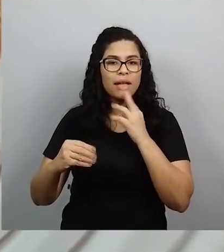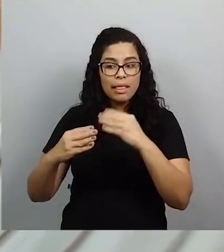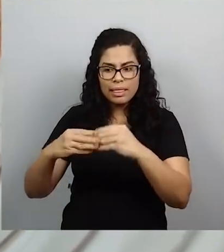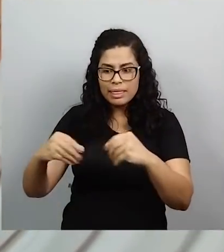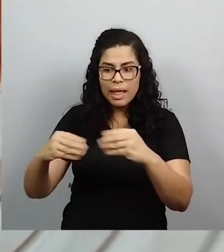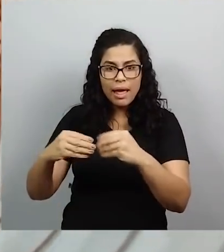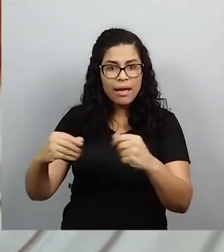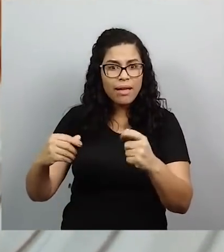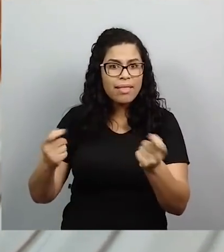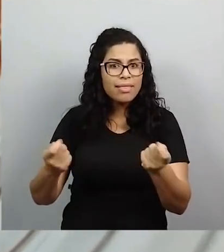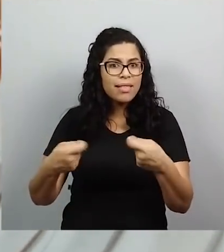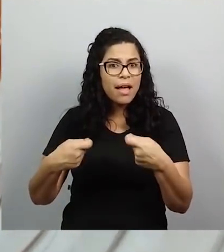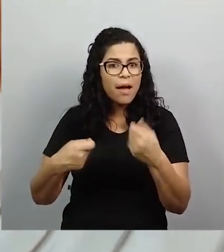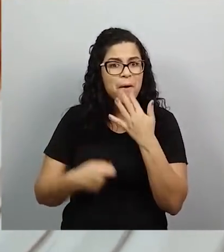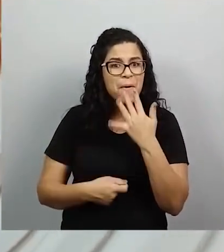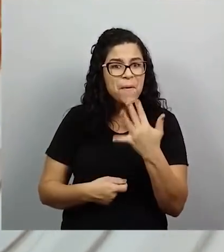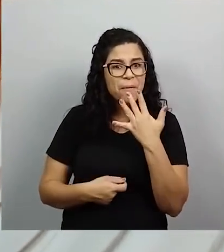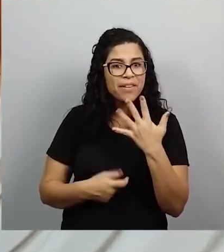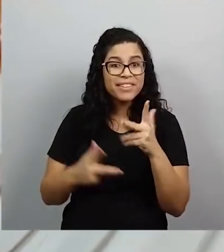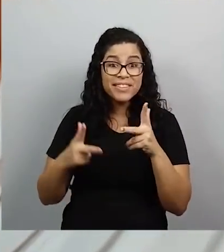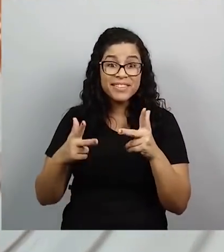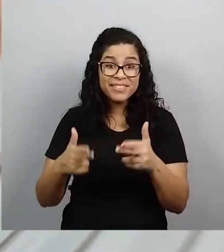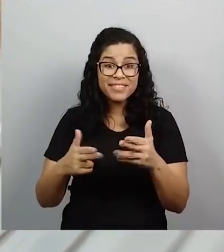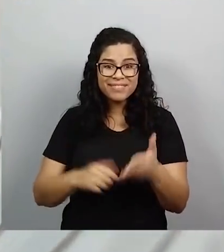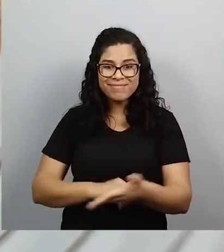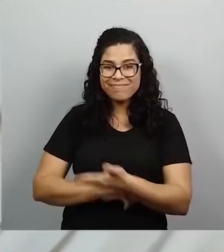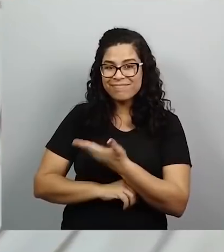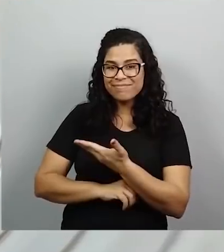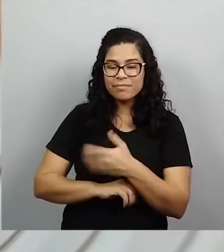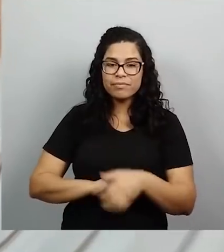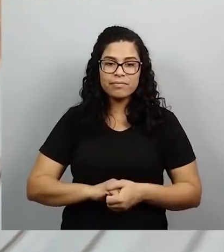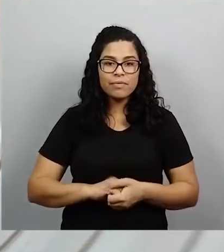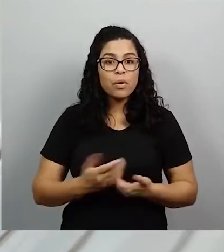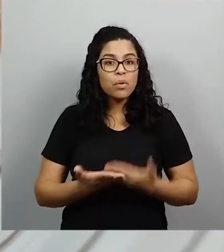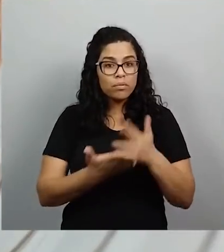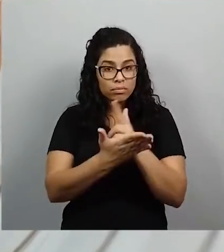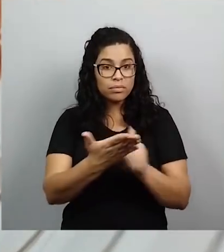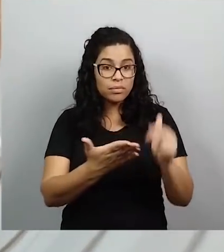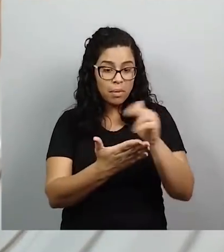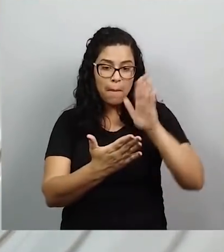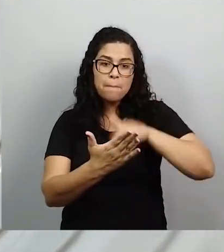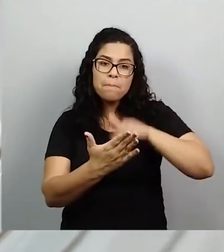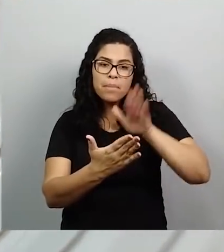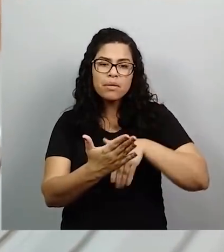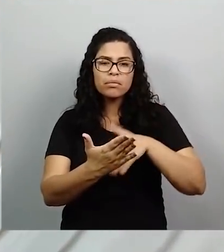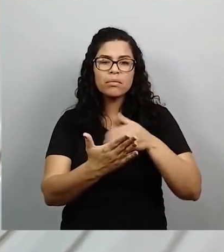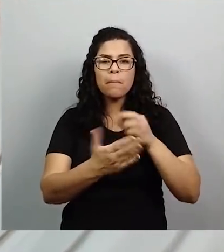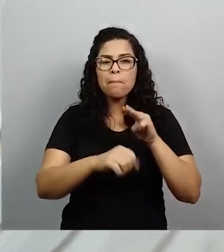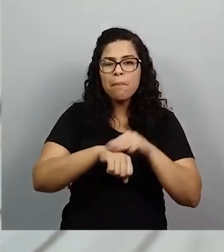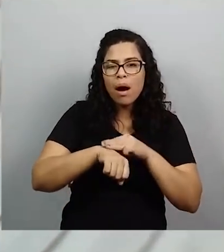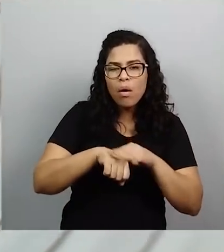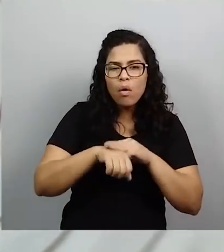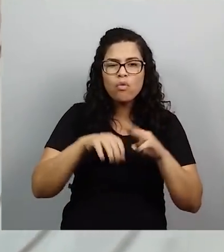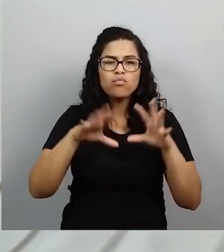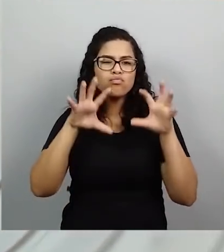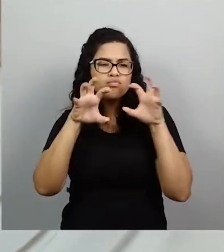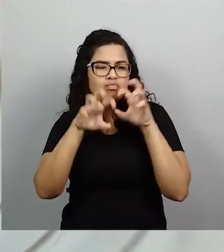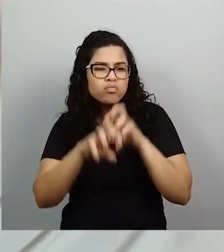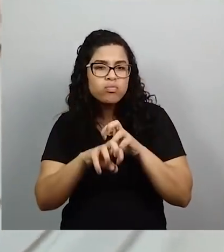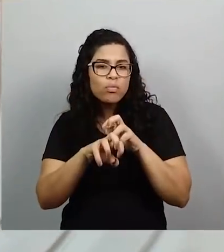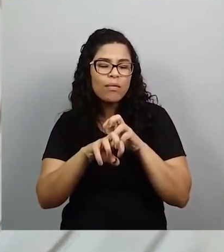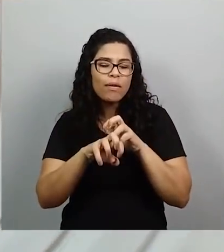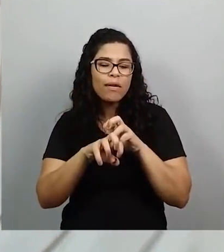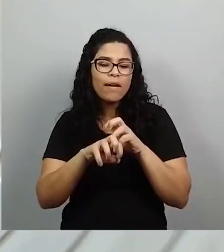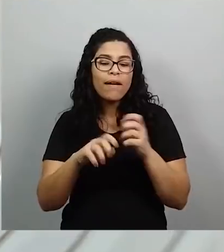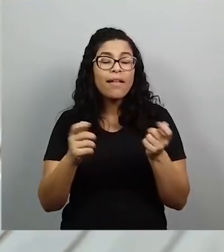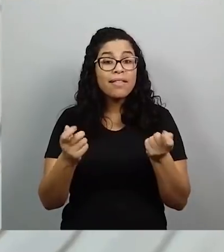que uma terra poderia ter essa cor, não é mesmo? Quando a gente faz desenho, a gente sempre pinta de marrom escuro,